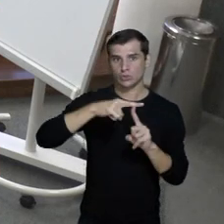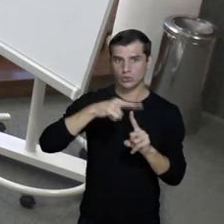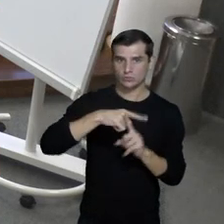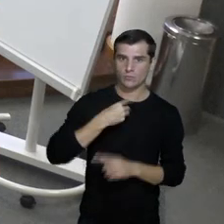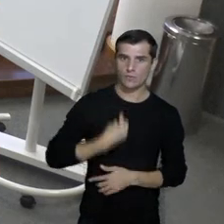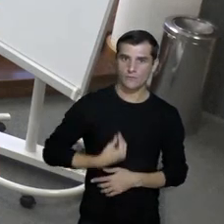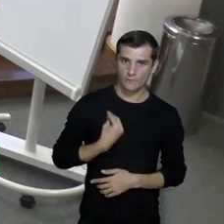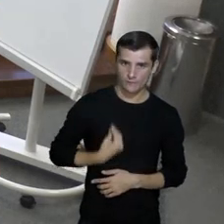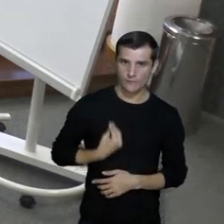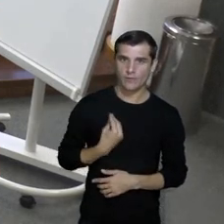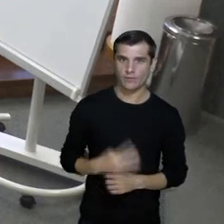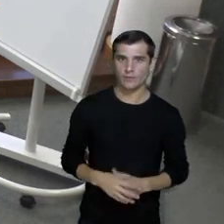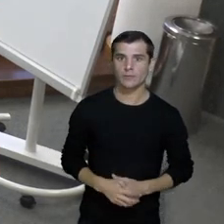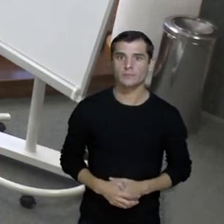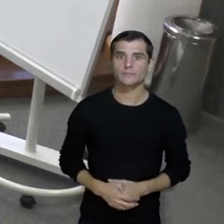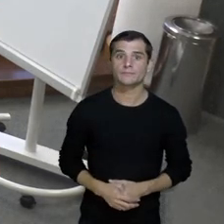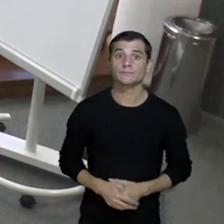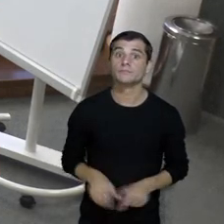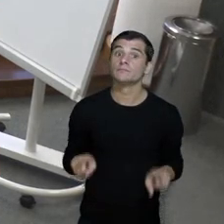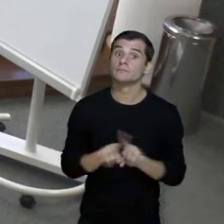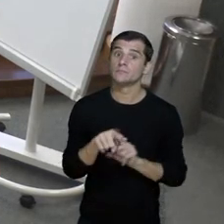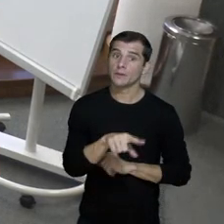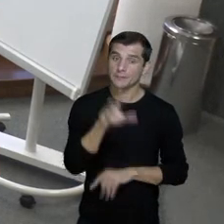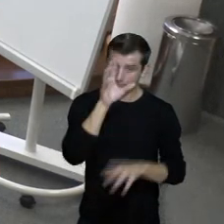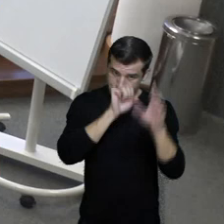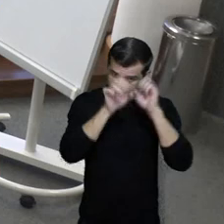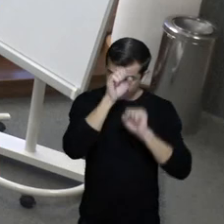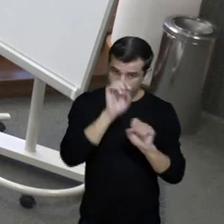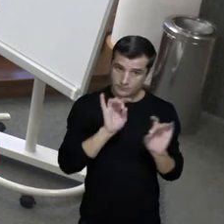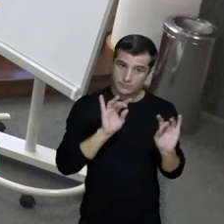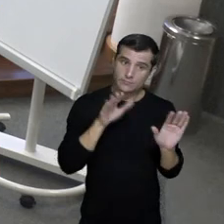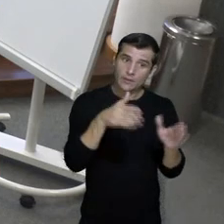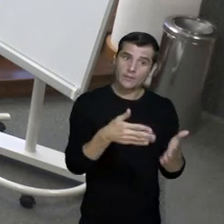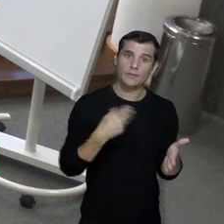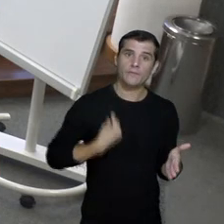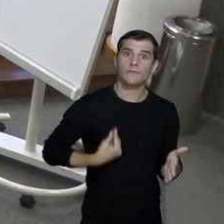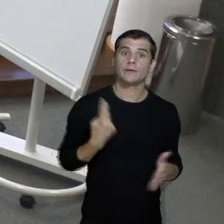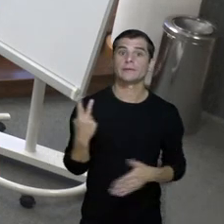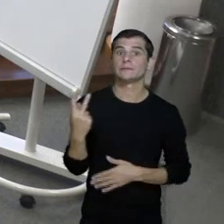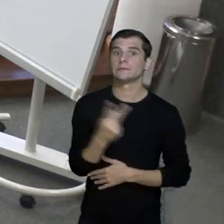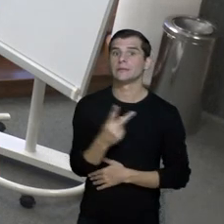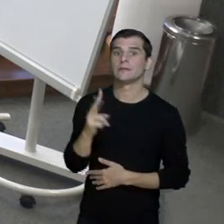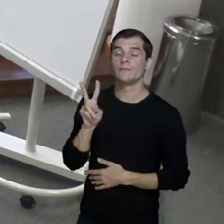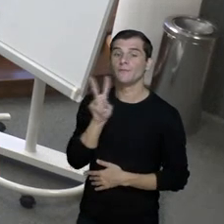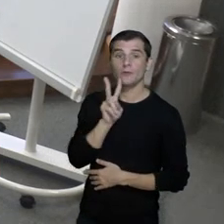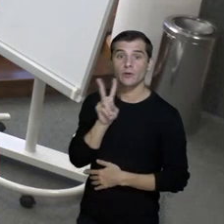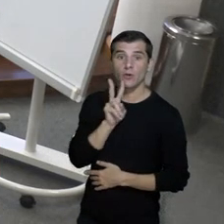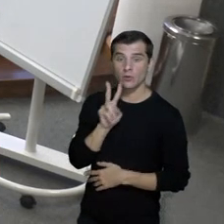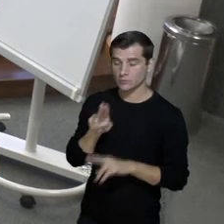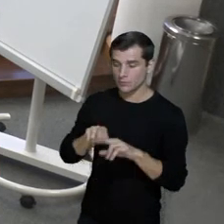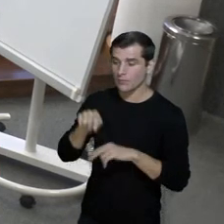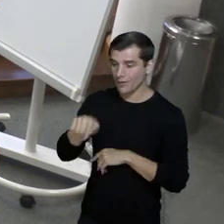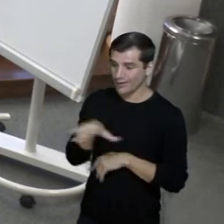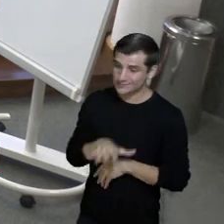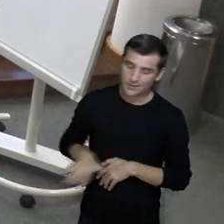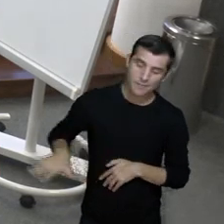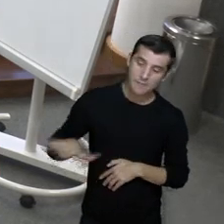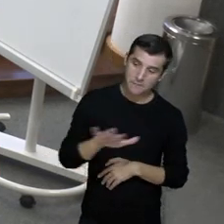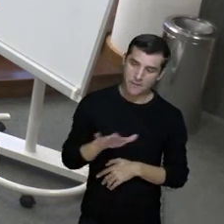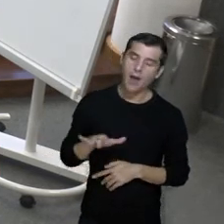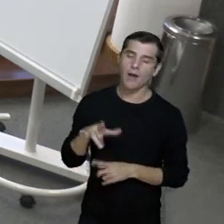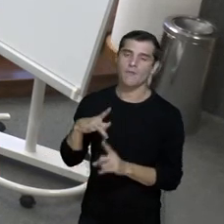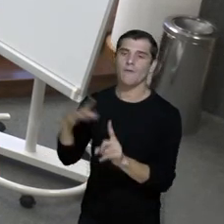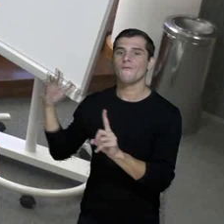Ah o aprendizado é extrínseco na perspectiva de bigotes porque o meio influencia então se eu tenho